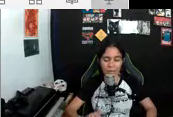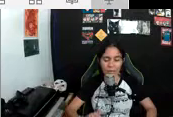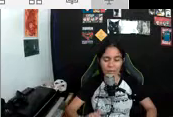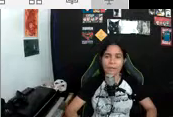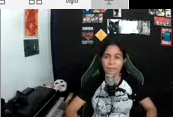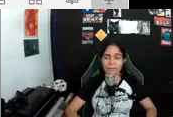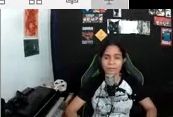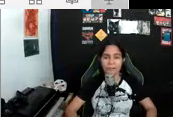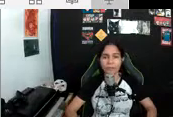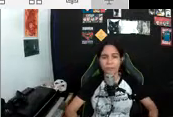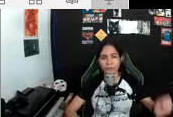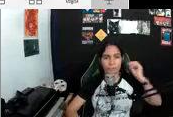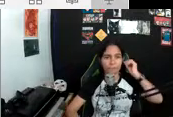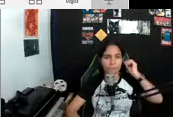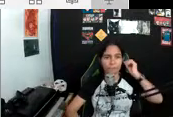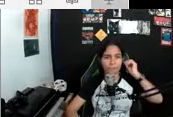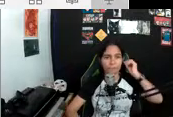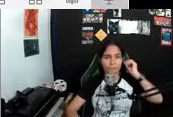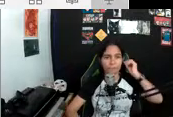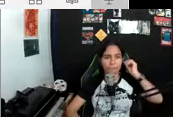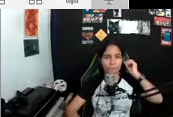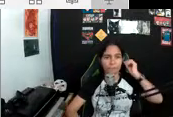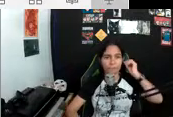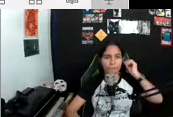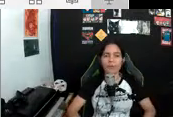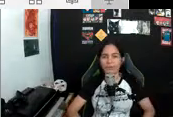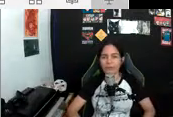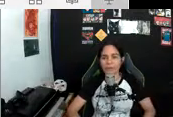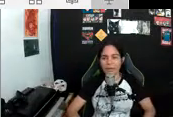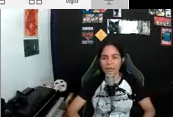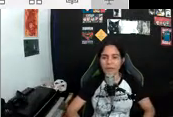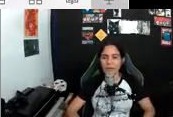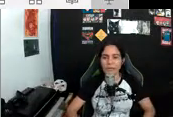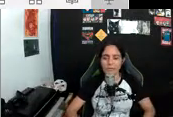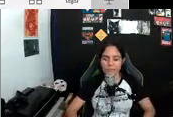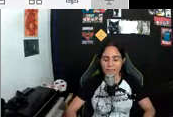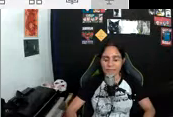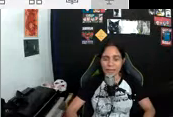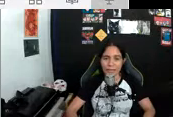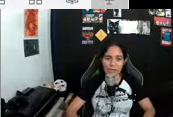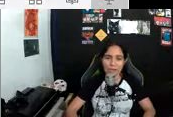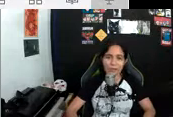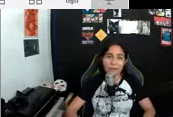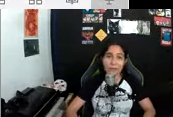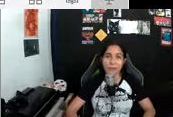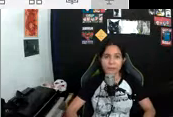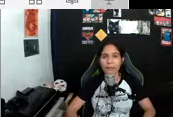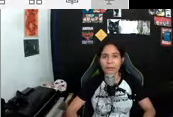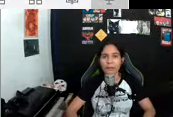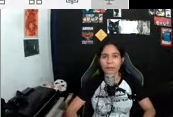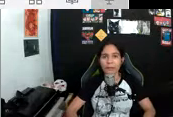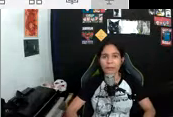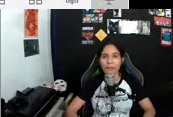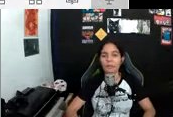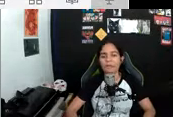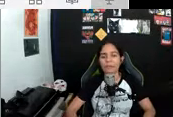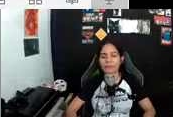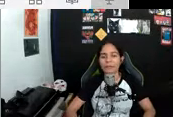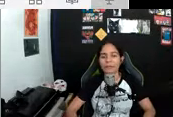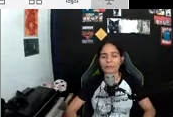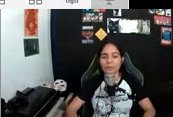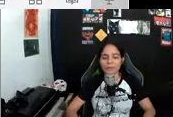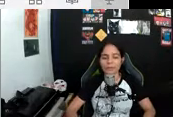Naquele setor de saúde. Então, os direitos do paciente são fundamentais